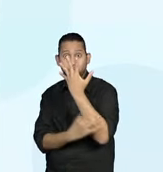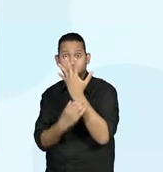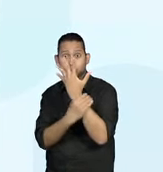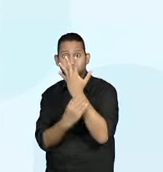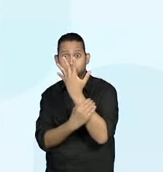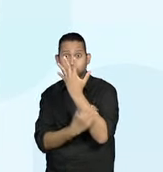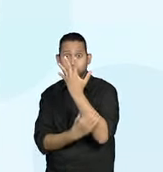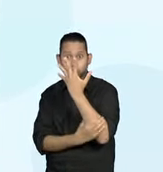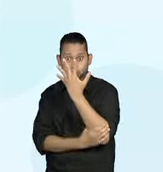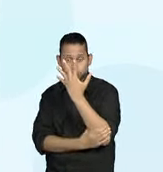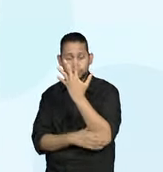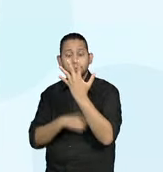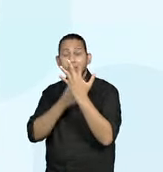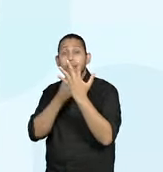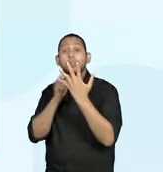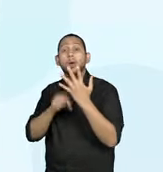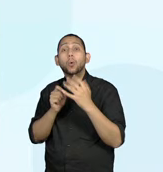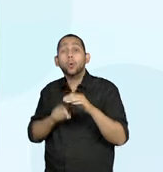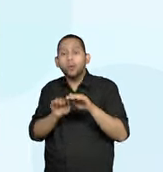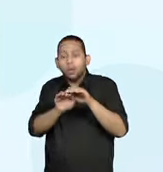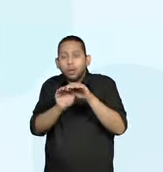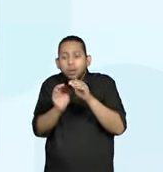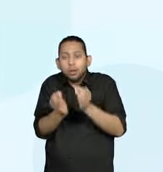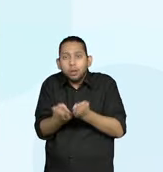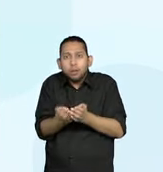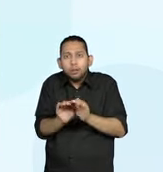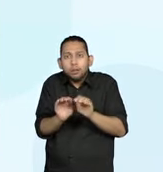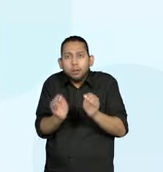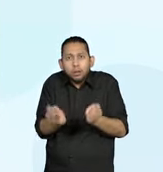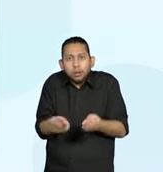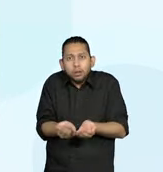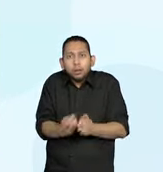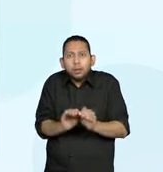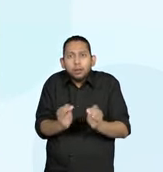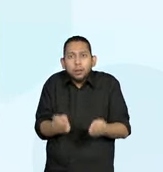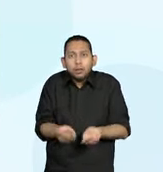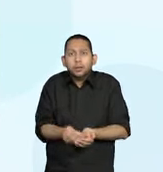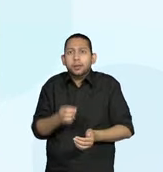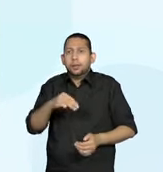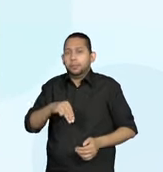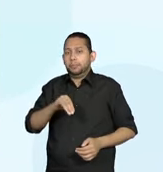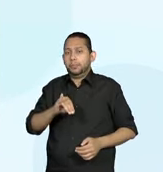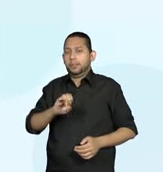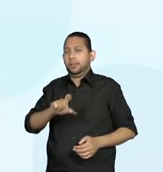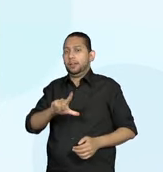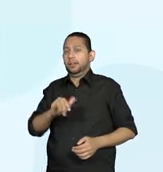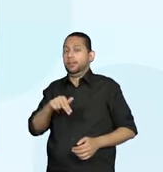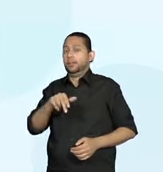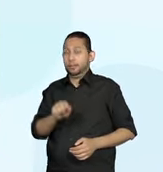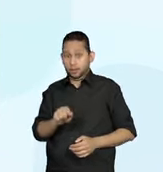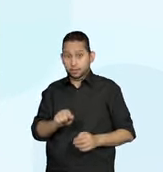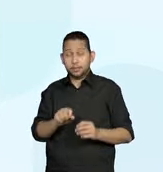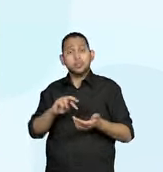por uma bainha de mielina, uma substância que serve